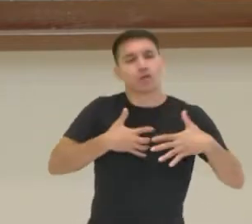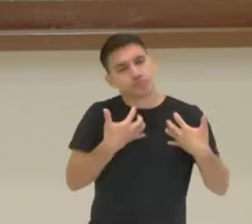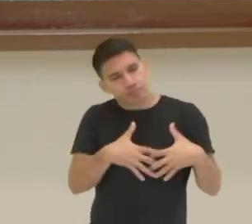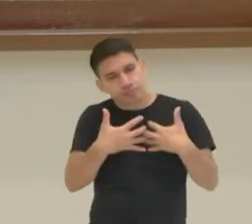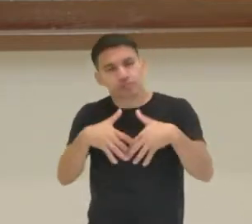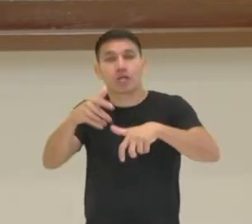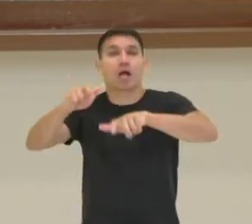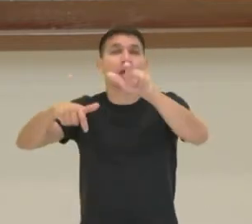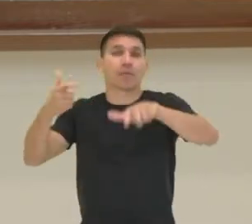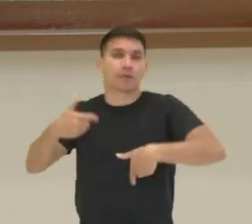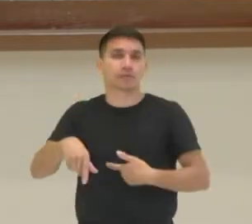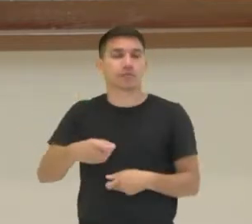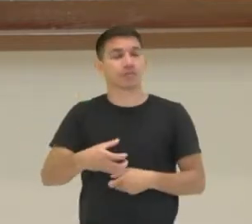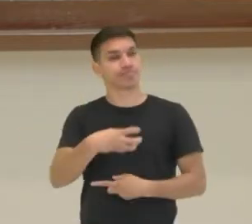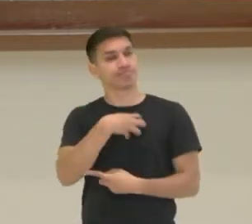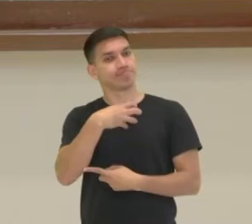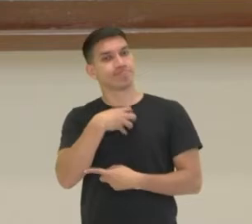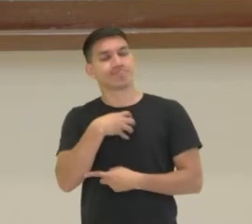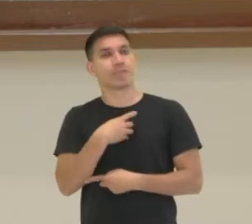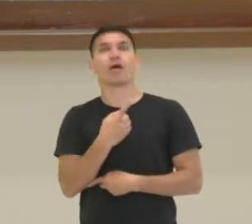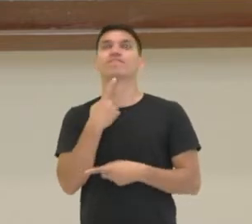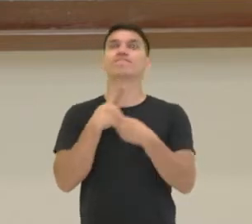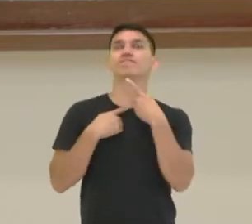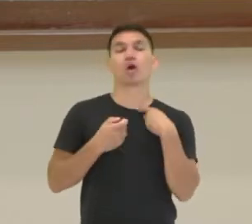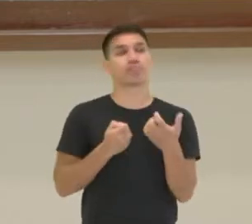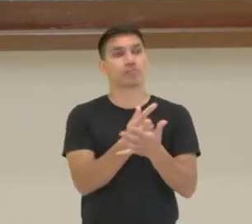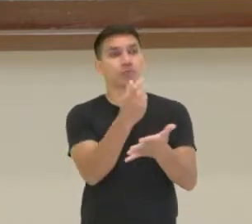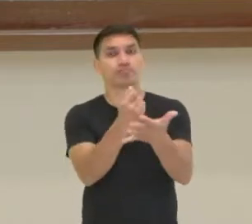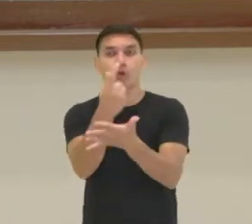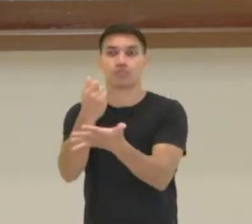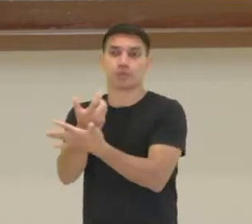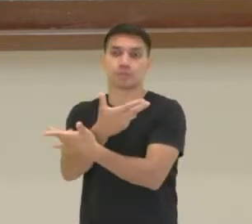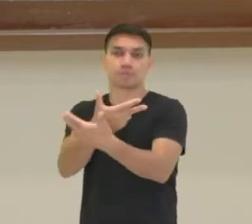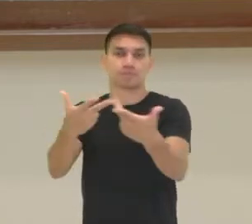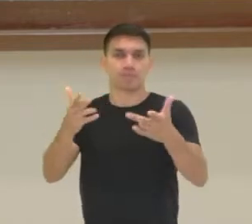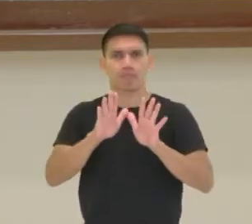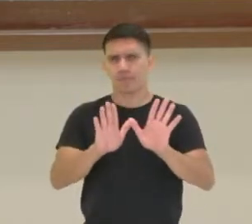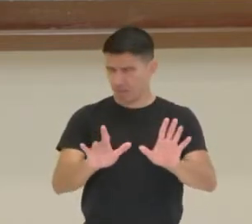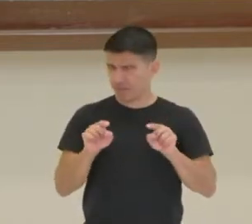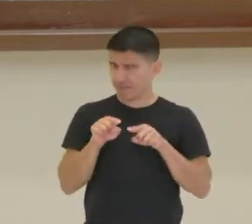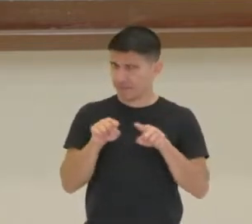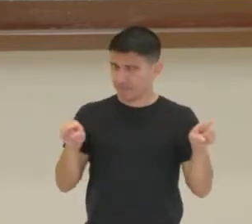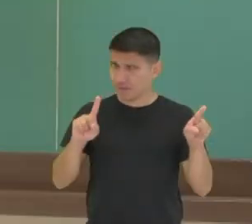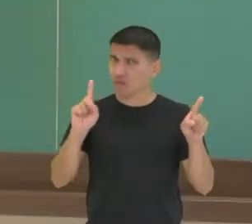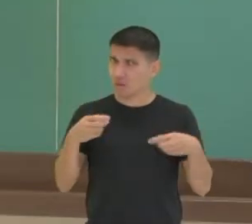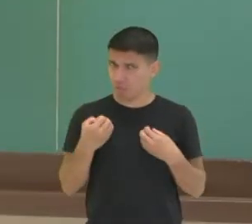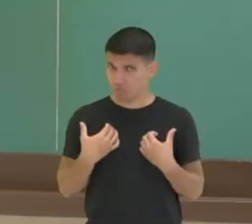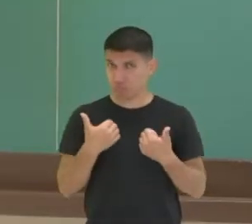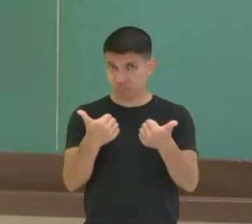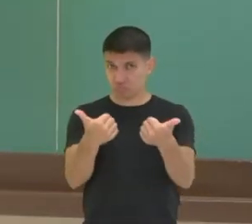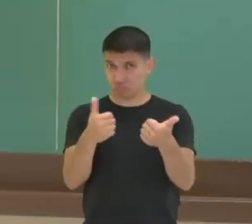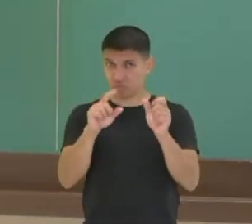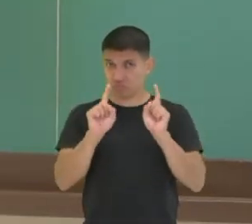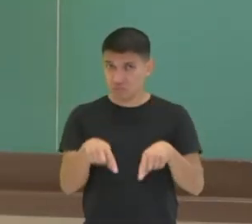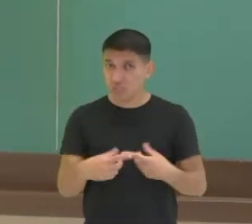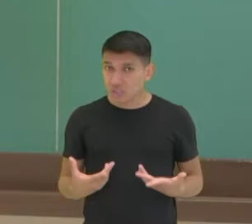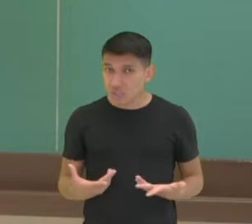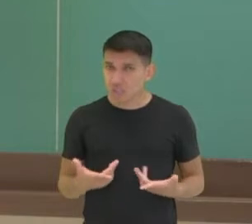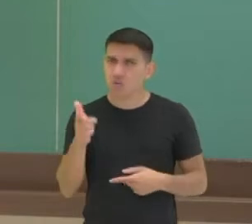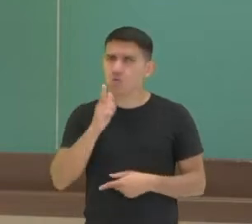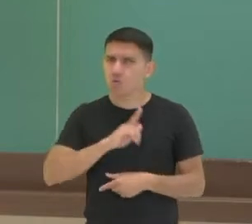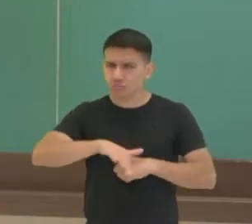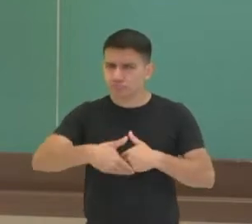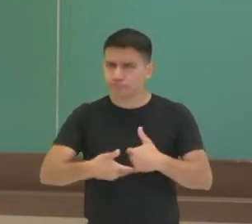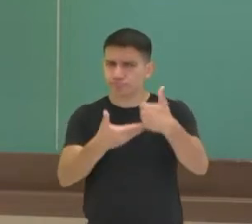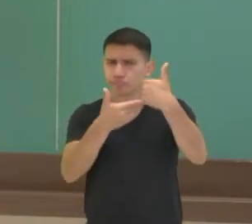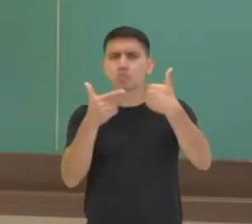vezes tenham essa necessidade de gastar por impulso. Mas será que isso é saudável? Será que existe uma